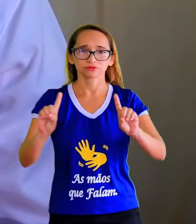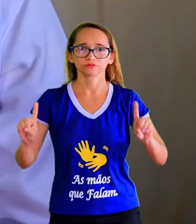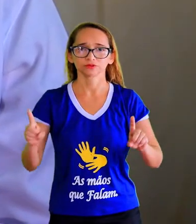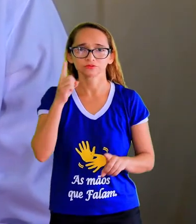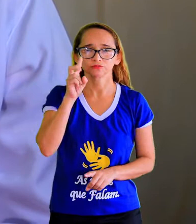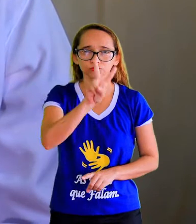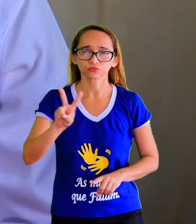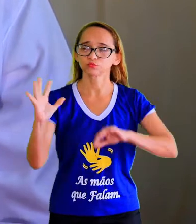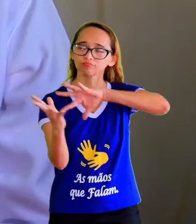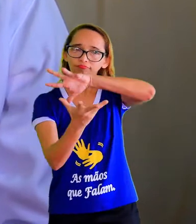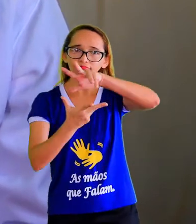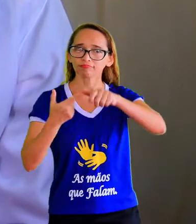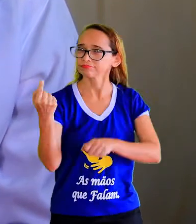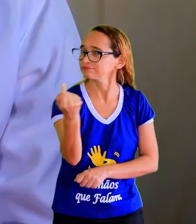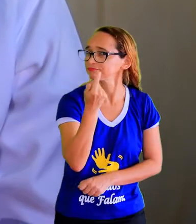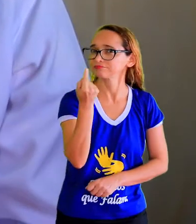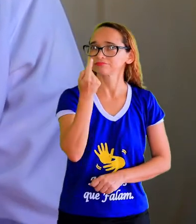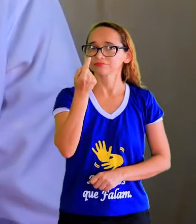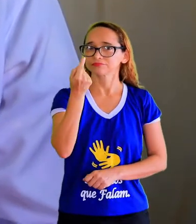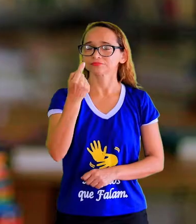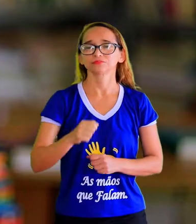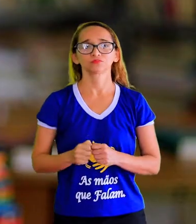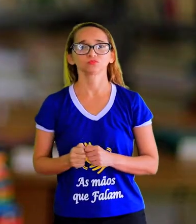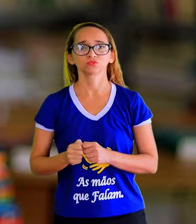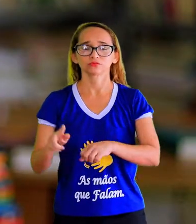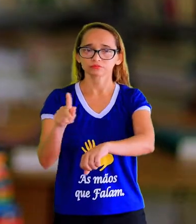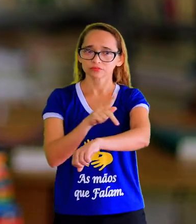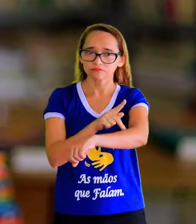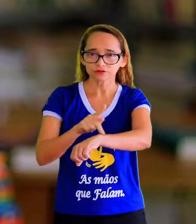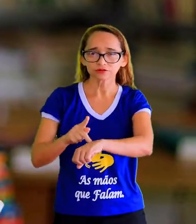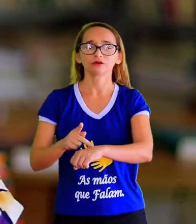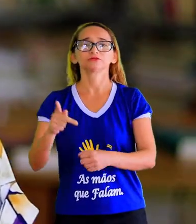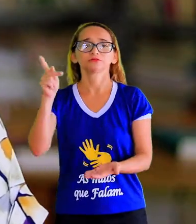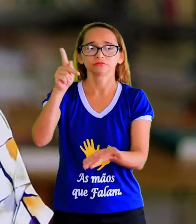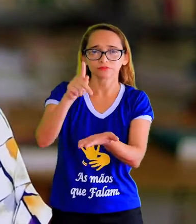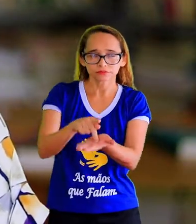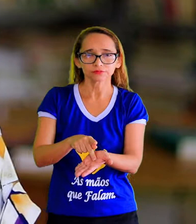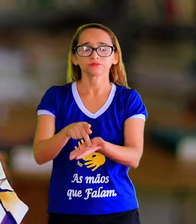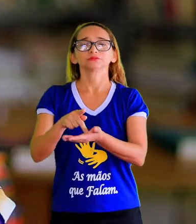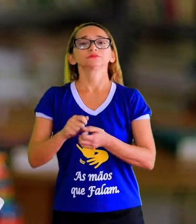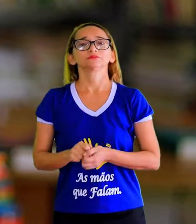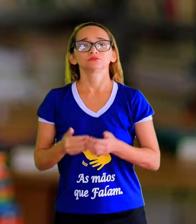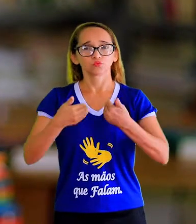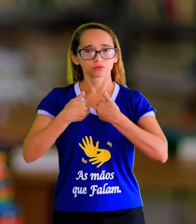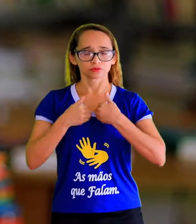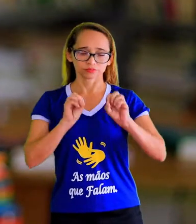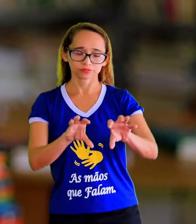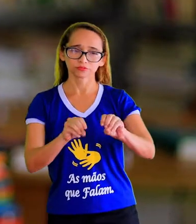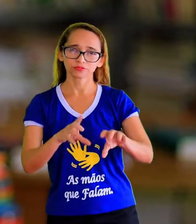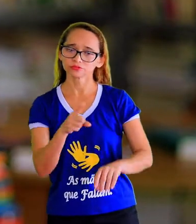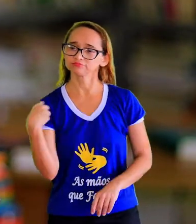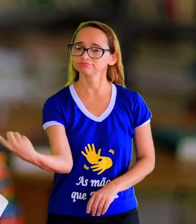doença, é apenas uma maneira diferente de olhar o mundo. O autismo tem muito mais a nos ensinar sobre sinceridade e